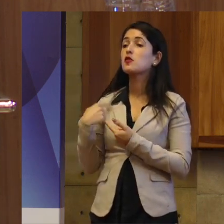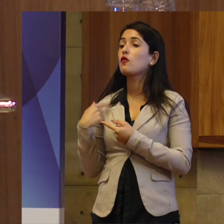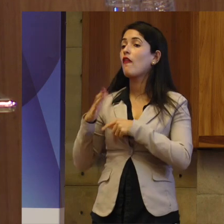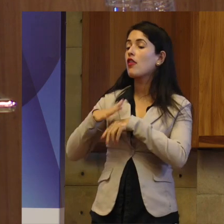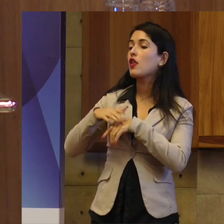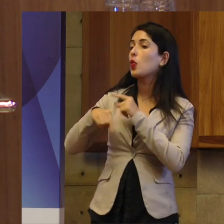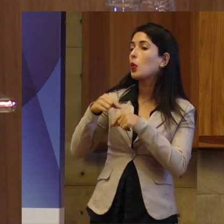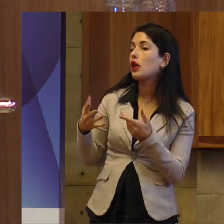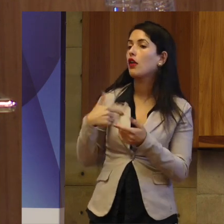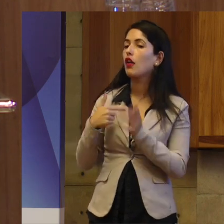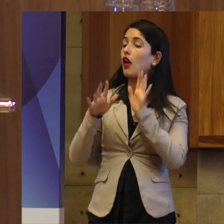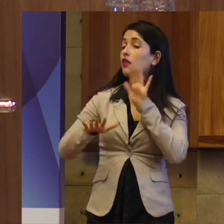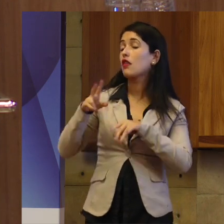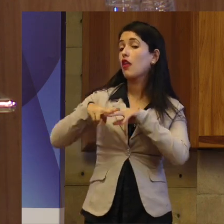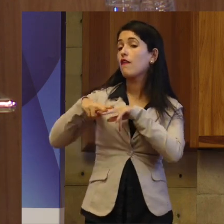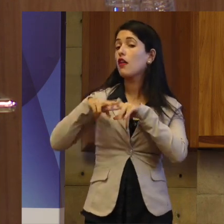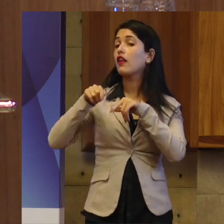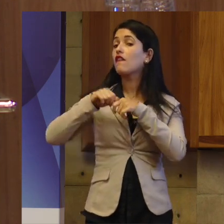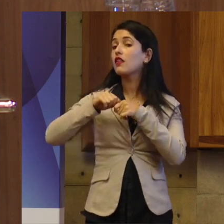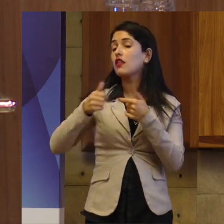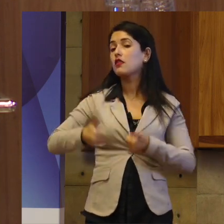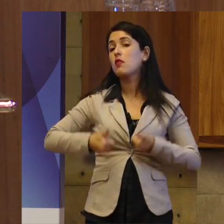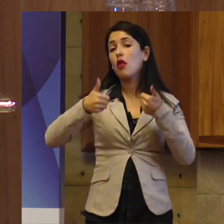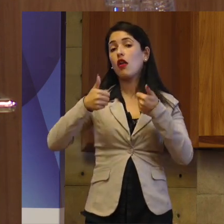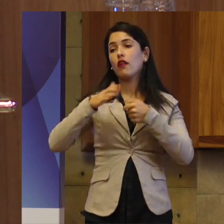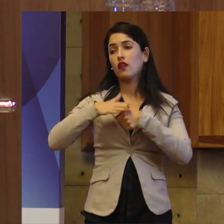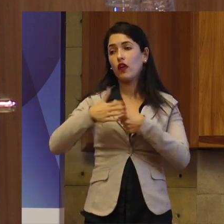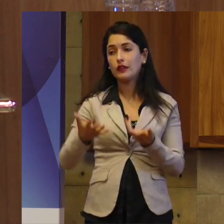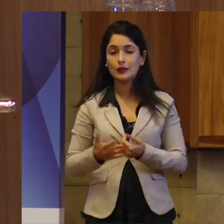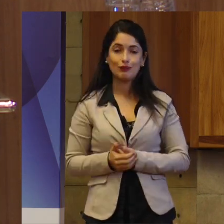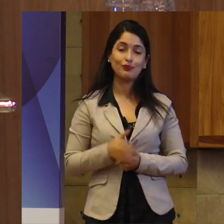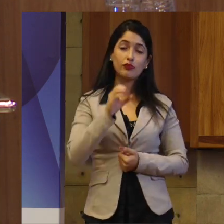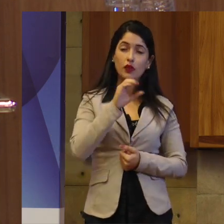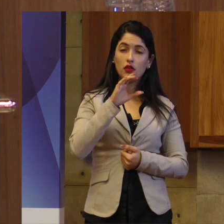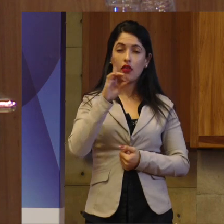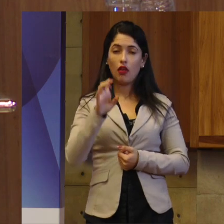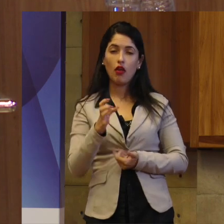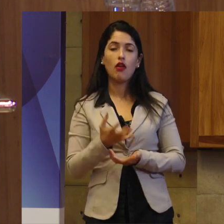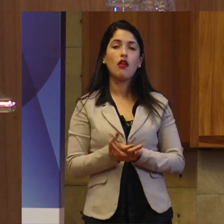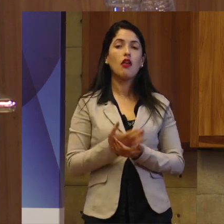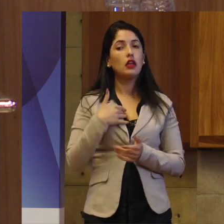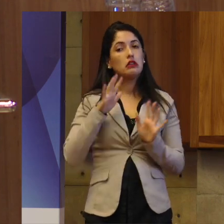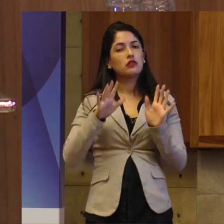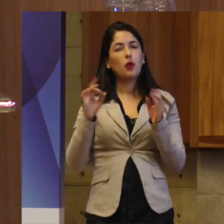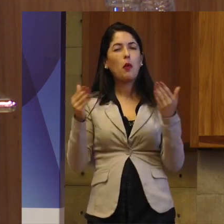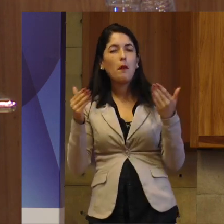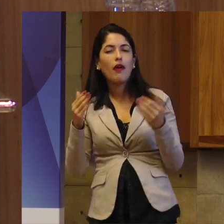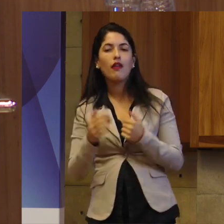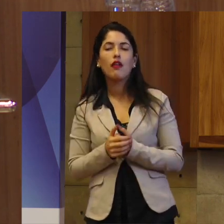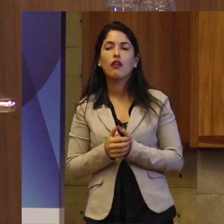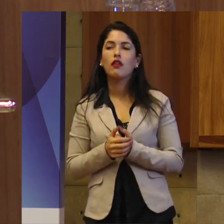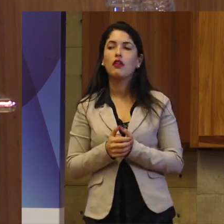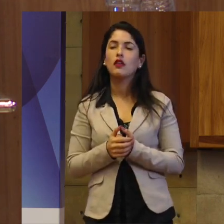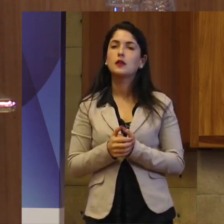às vezes, a rever o que está fazendo e melhorar o que faz. A OCDE, se eu posso me permitir uma comparação, a